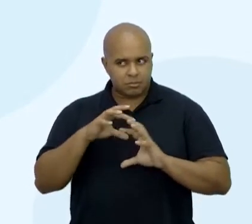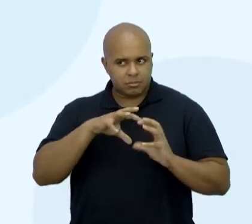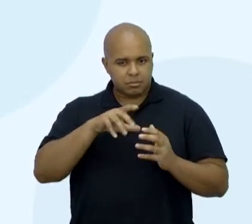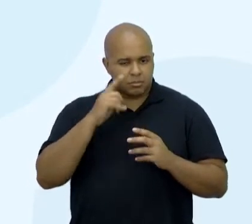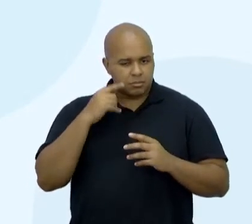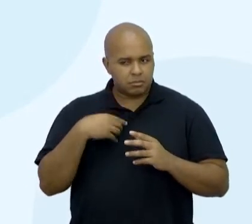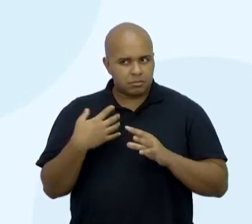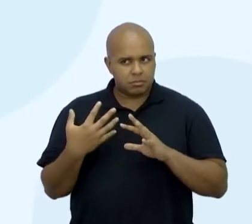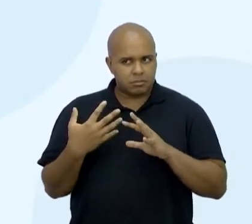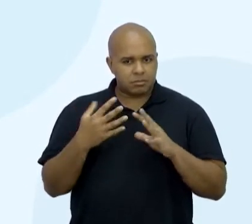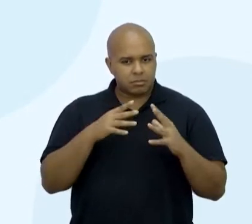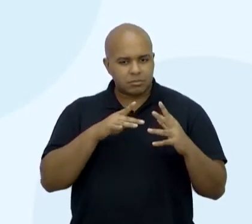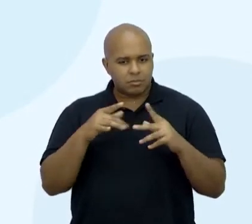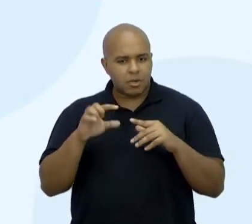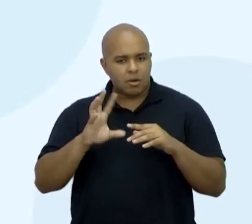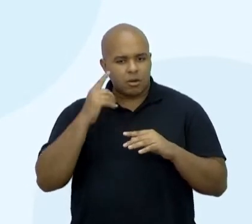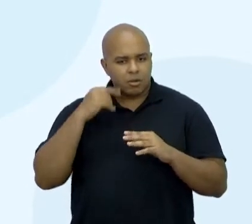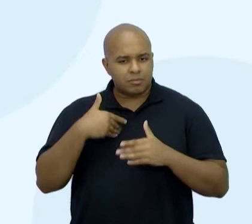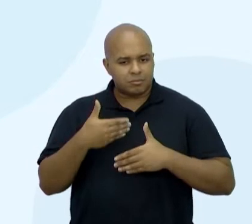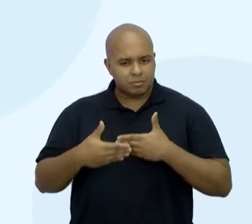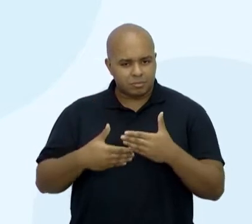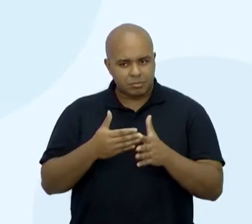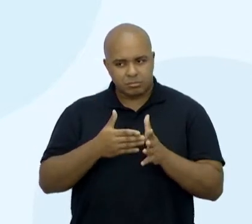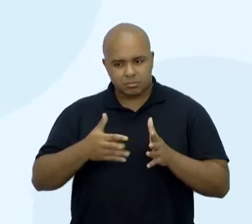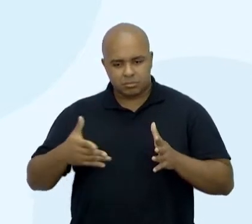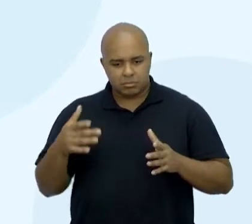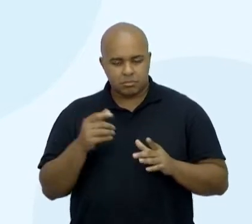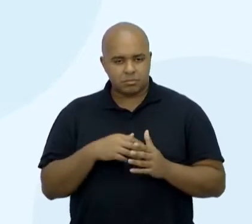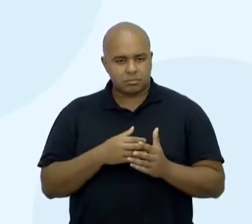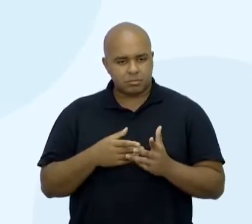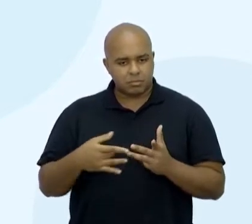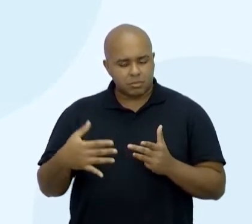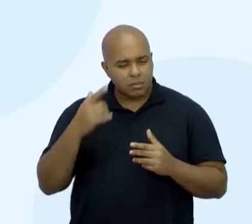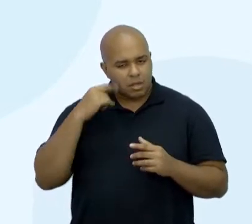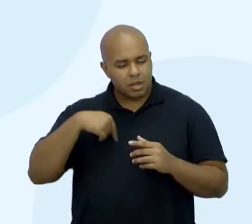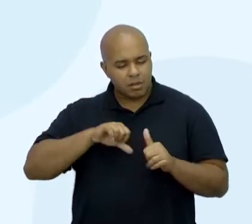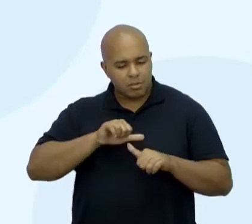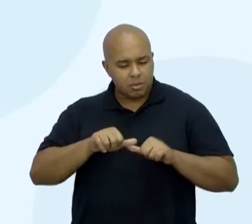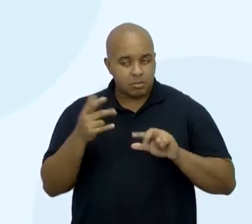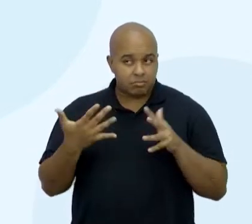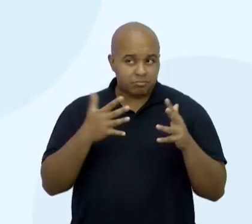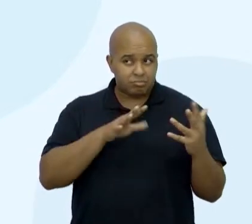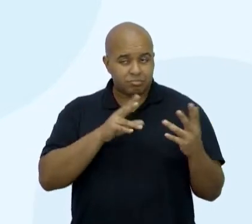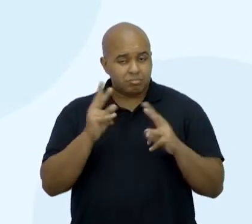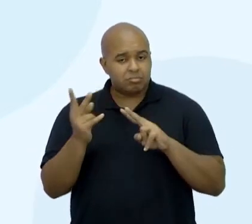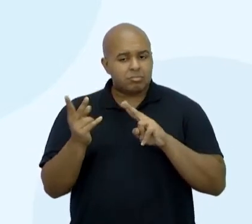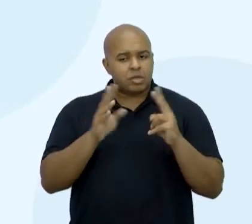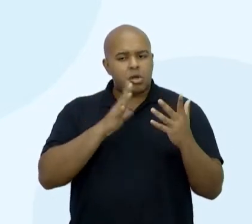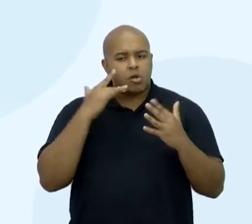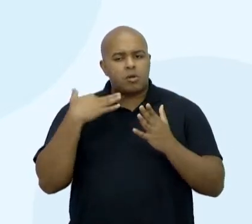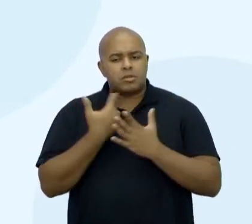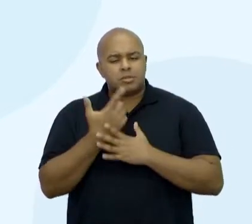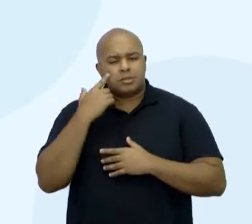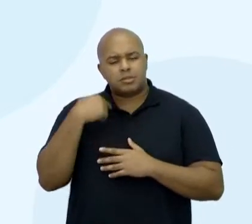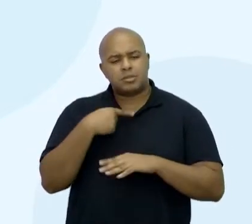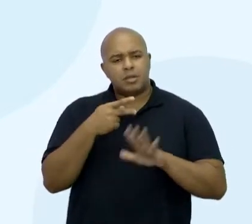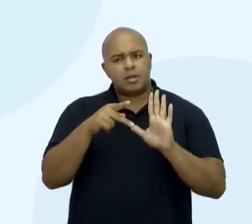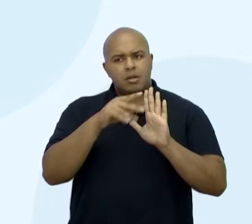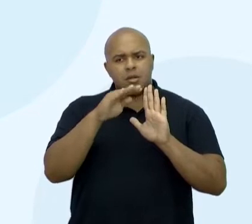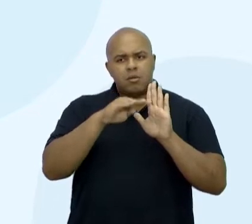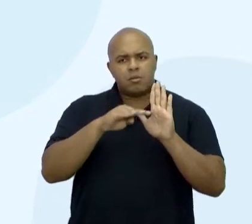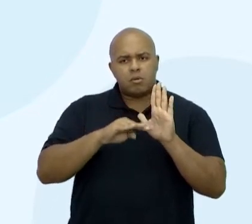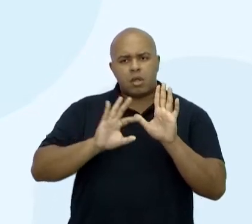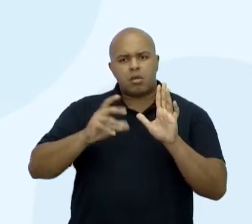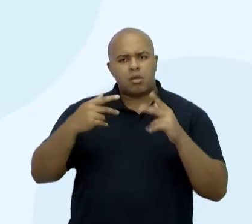de temperatura e clima ocorridas a longo prazo. Essas são as mudanças climáticas. Esses padrões, eles